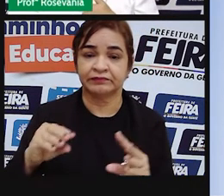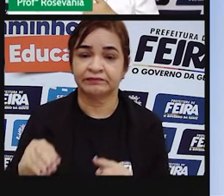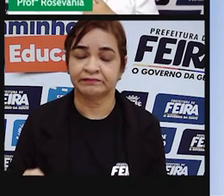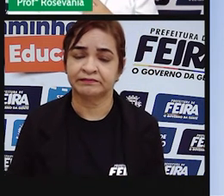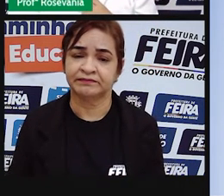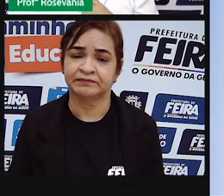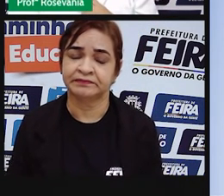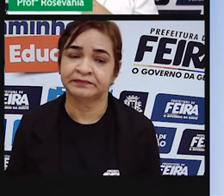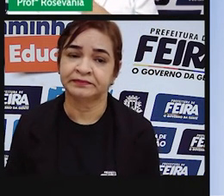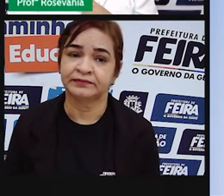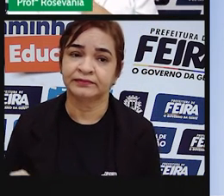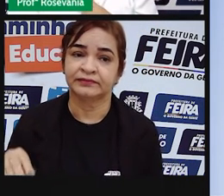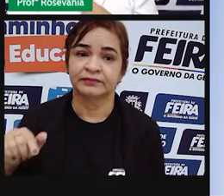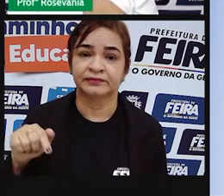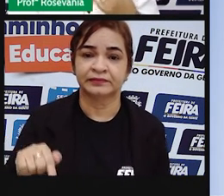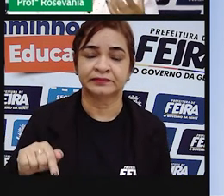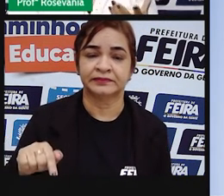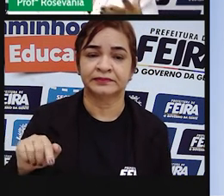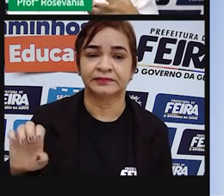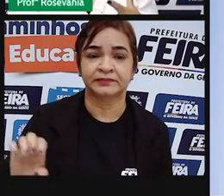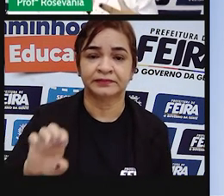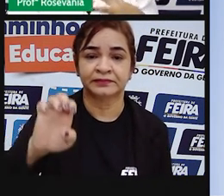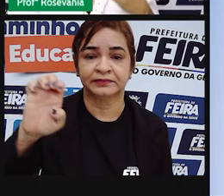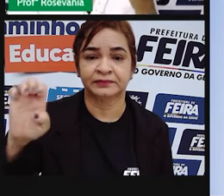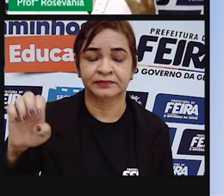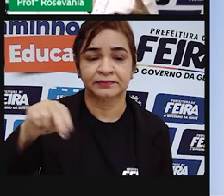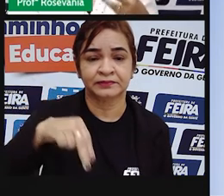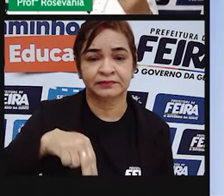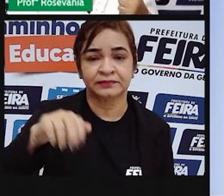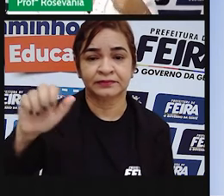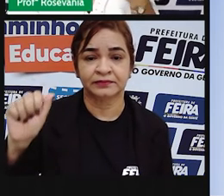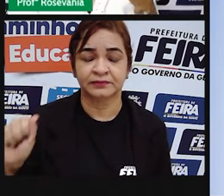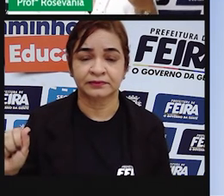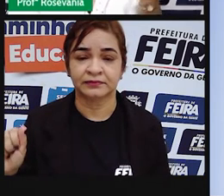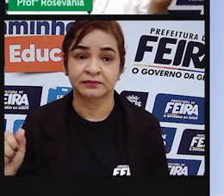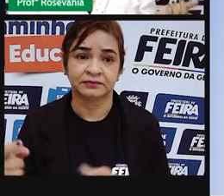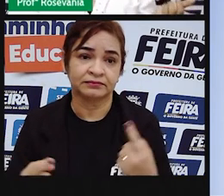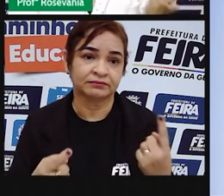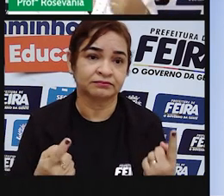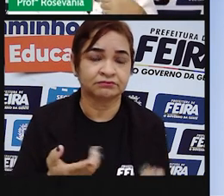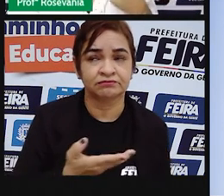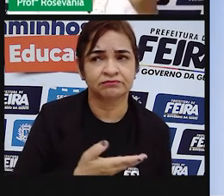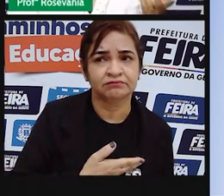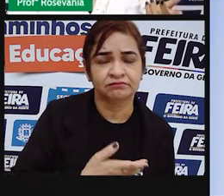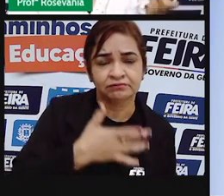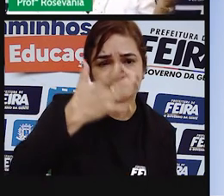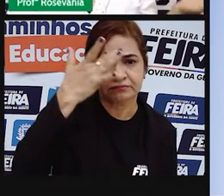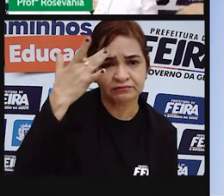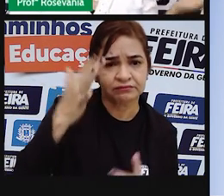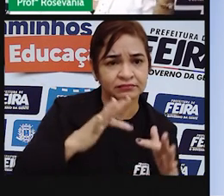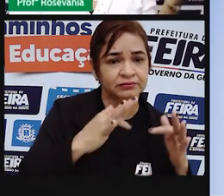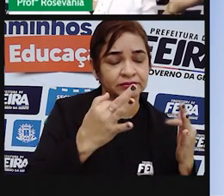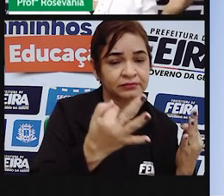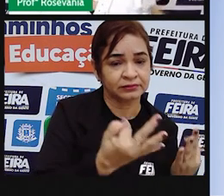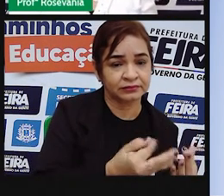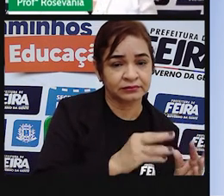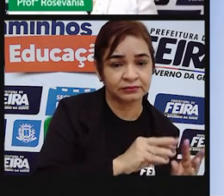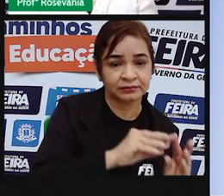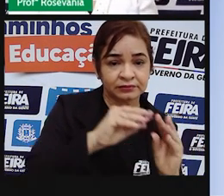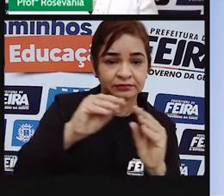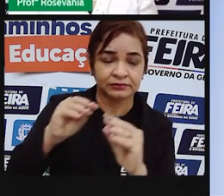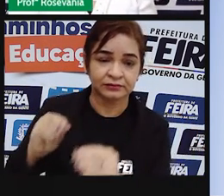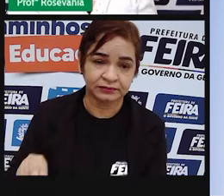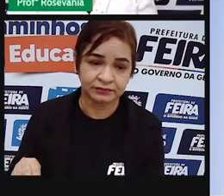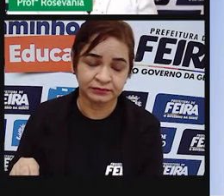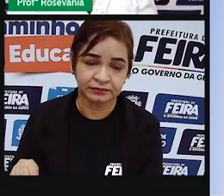aqui no nosso negócio estado aqui no Nordeste que não tenha pelo menos um amigo um parente que saiu para buscar